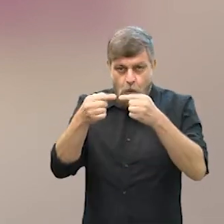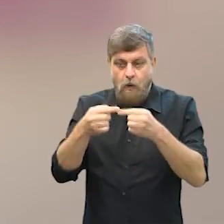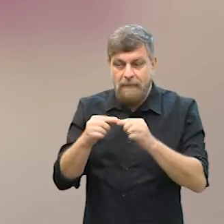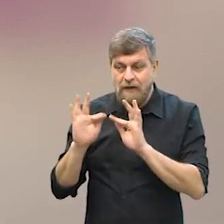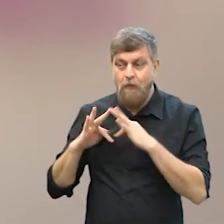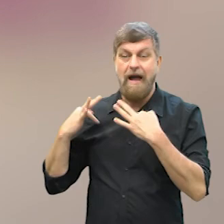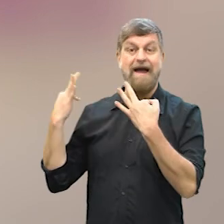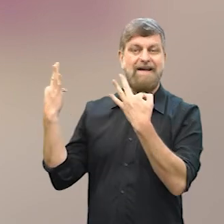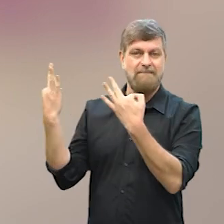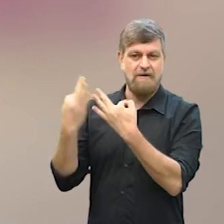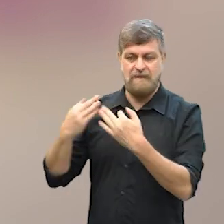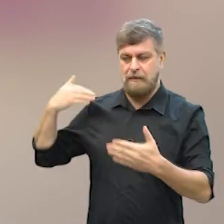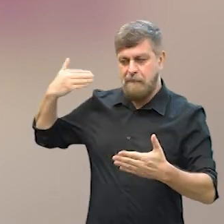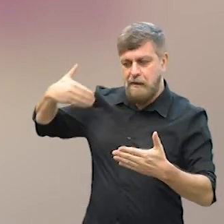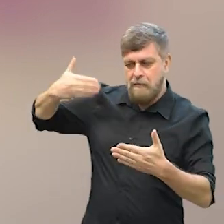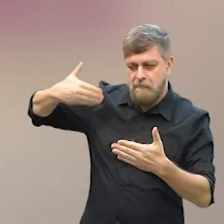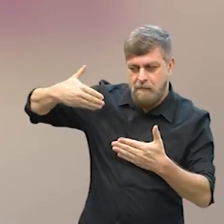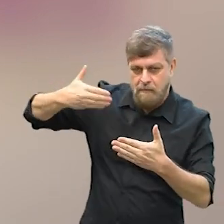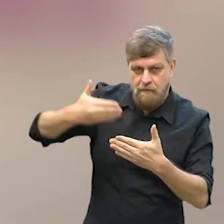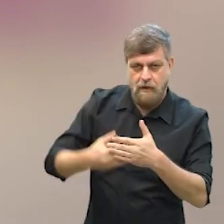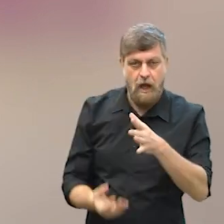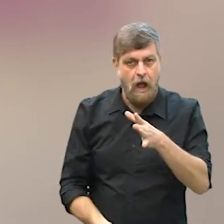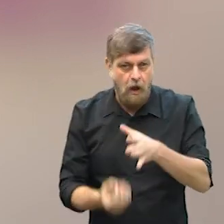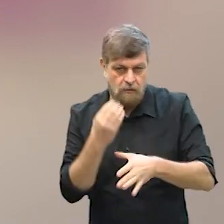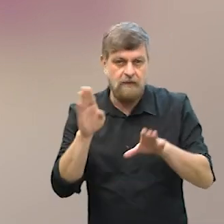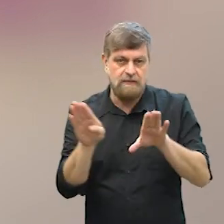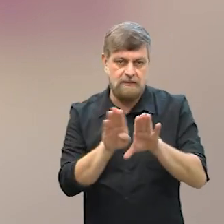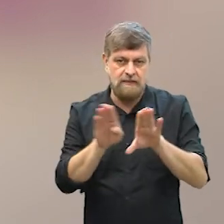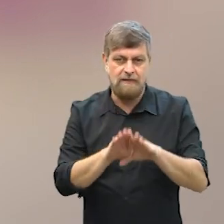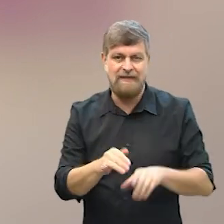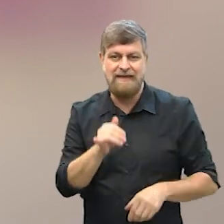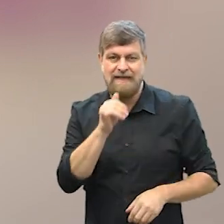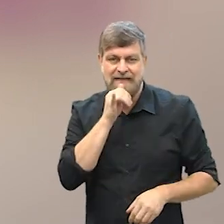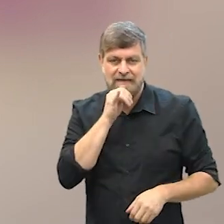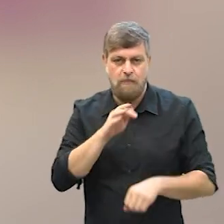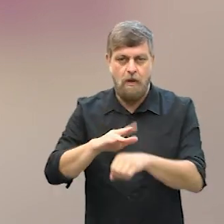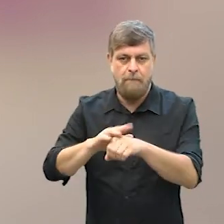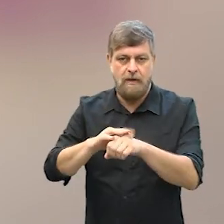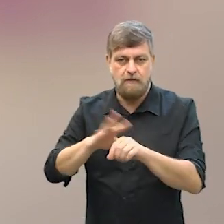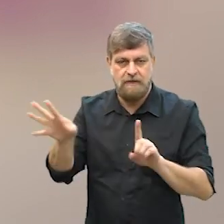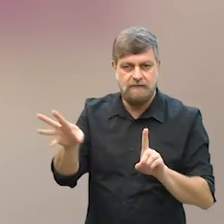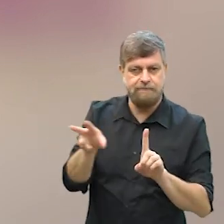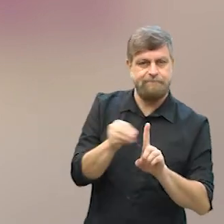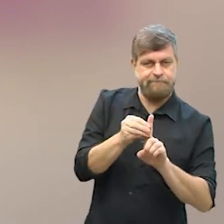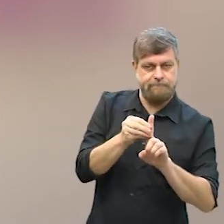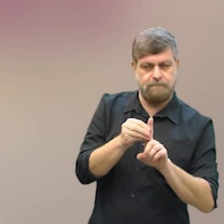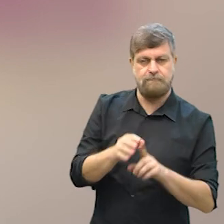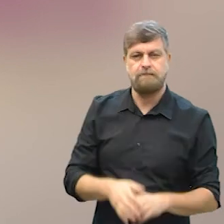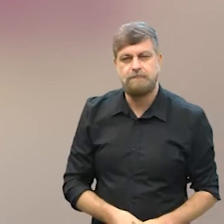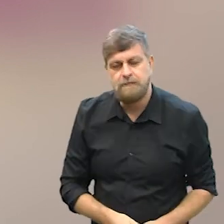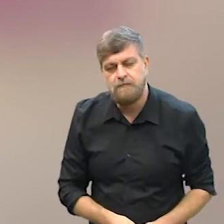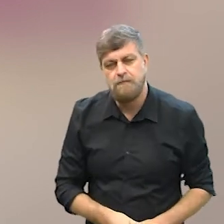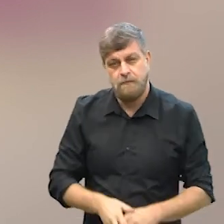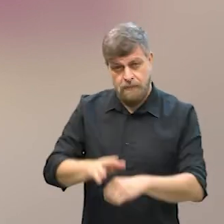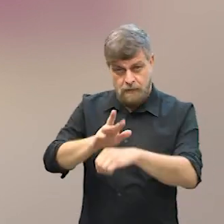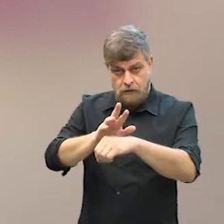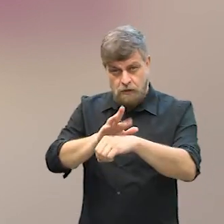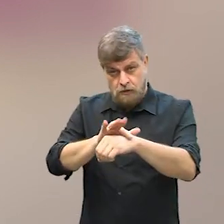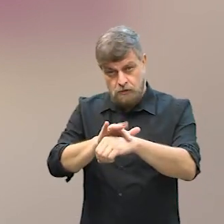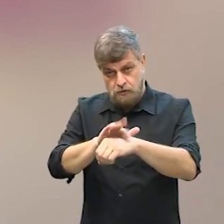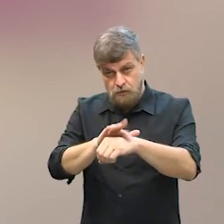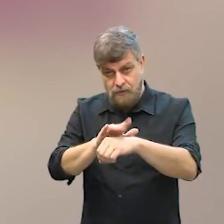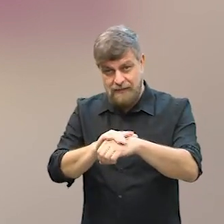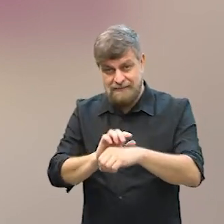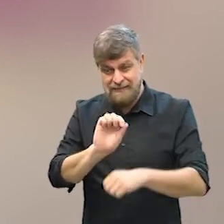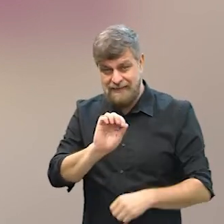hereditário, genético. Pode acontecer também por doenças adquiridas, ou seja, por doenças que levam a